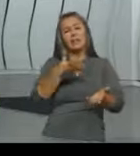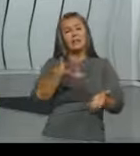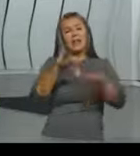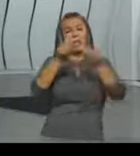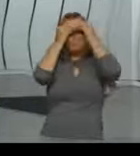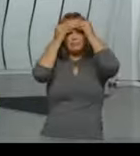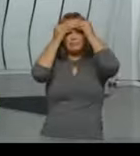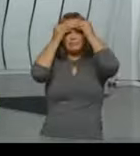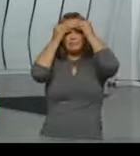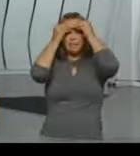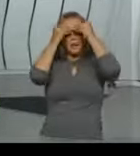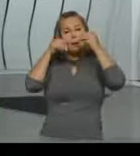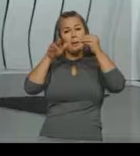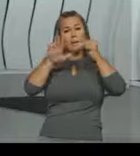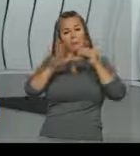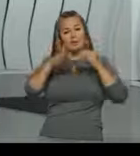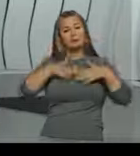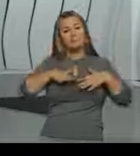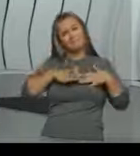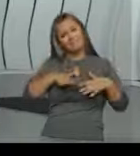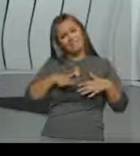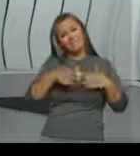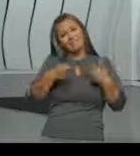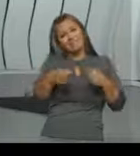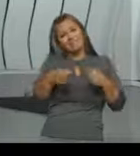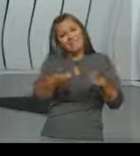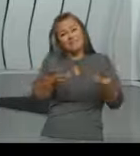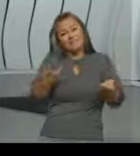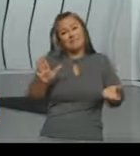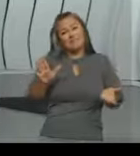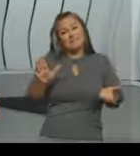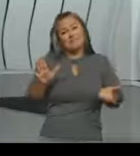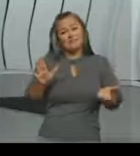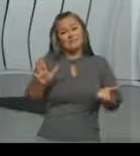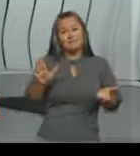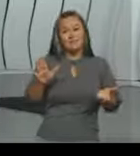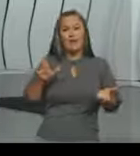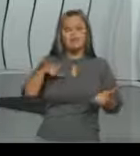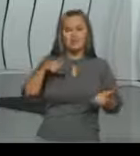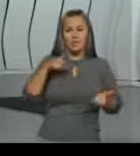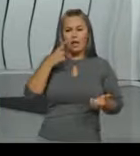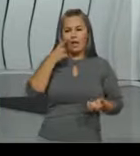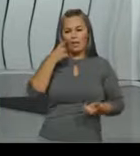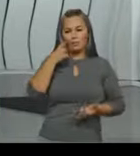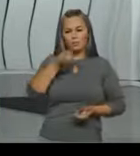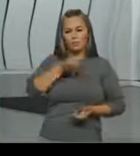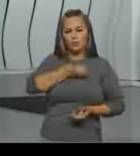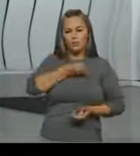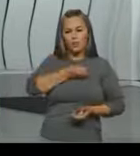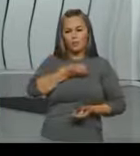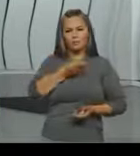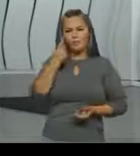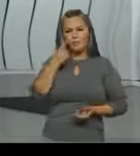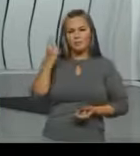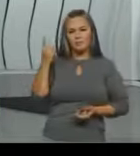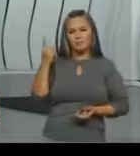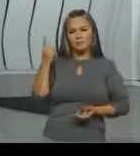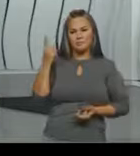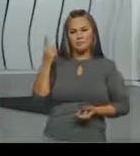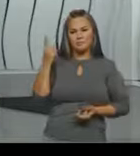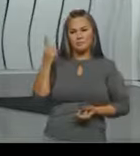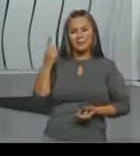aqui. Mas vamos lá, vamos seguir. Então, apagando aqui, tem os valores aqui. Tá reparando aqui, olha, ele